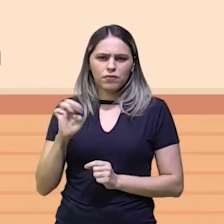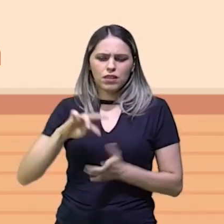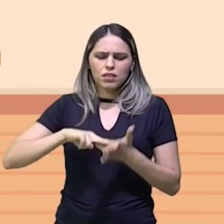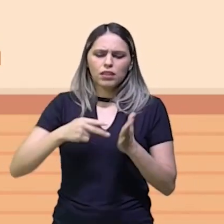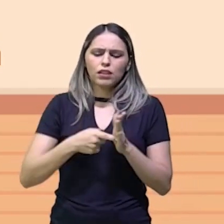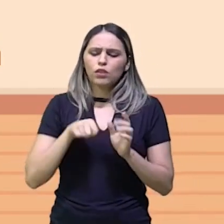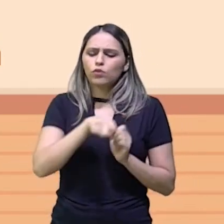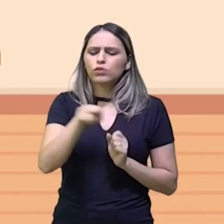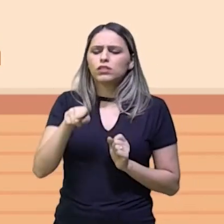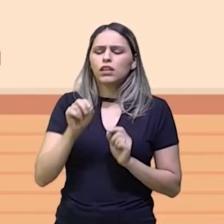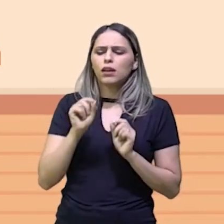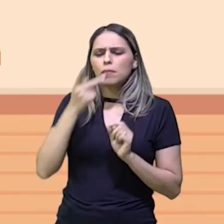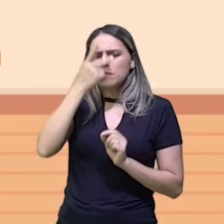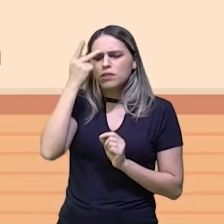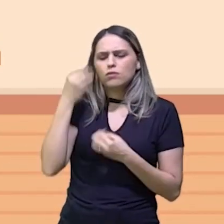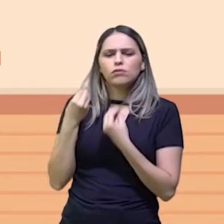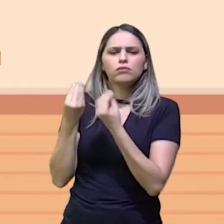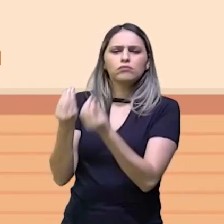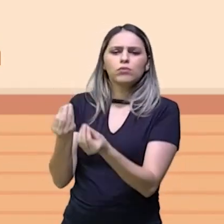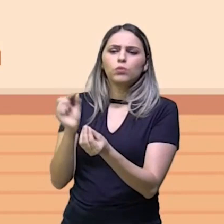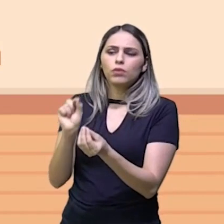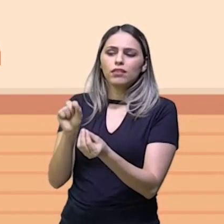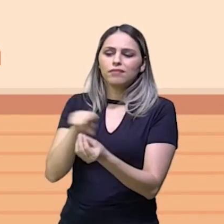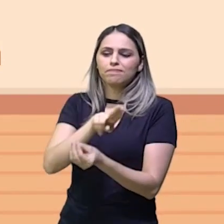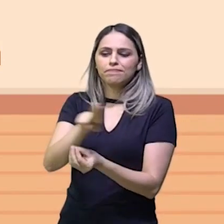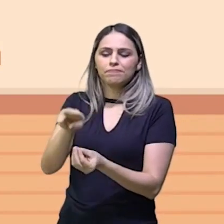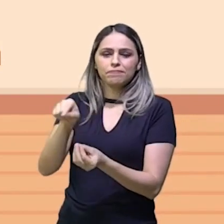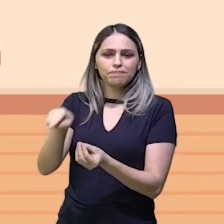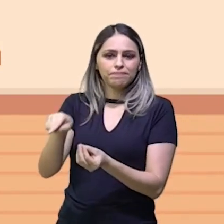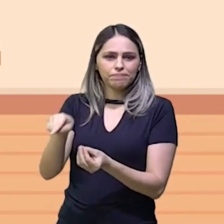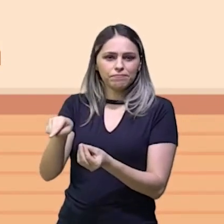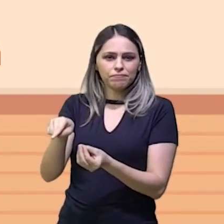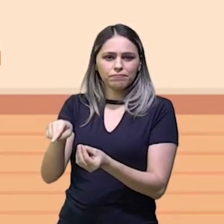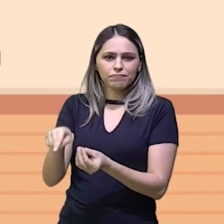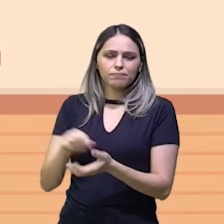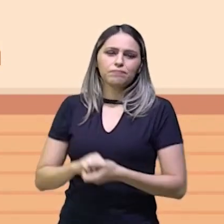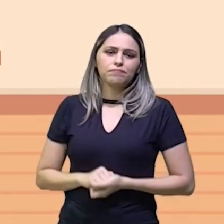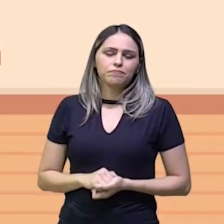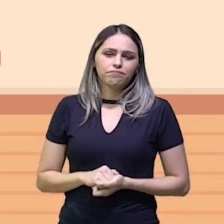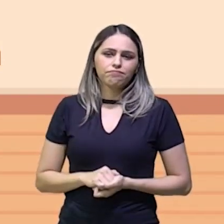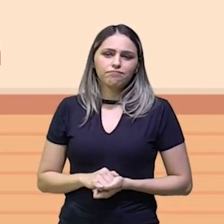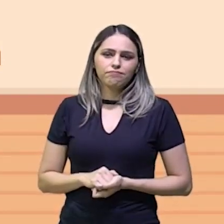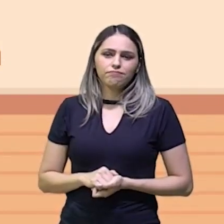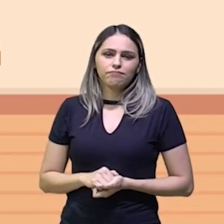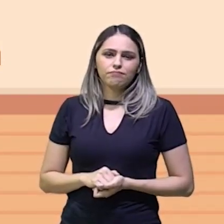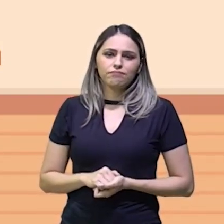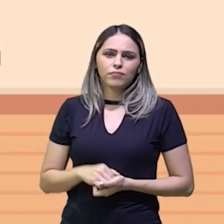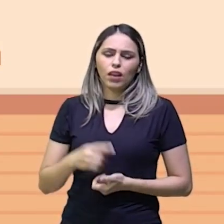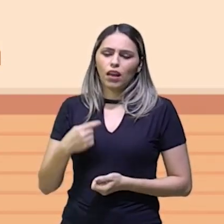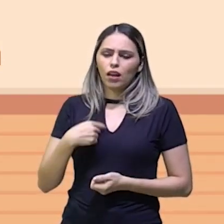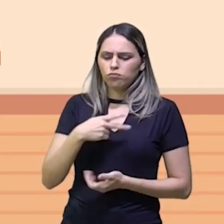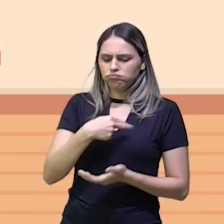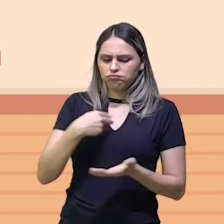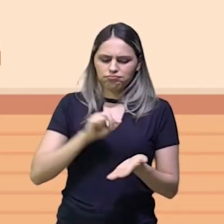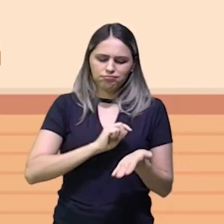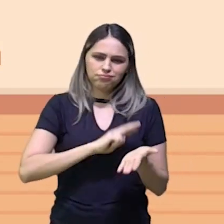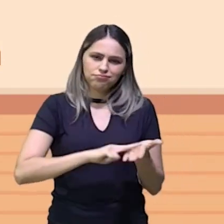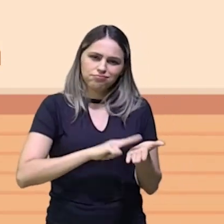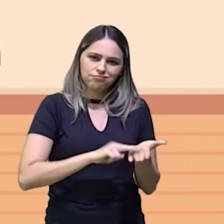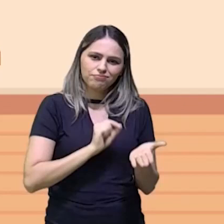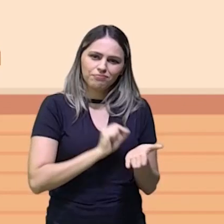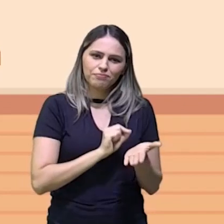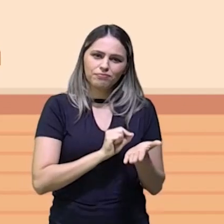esta carta. No caso, é o quê, crianças? Você. Você é o remetente desta